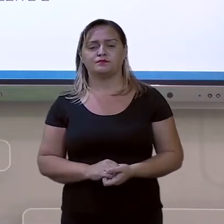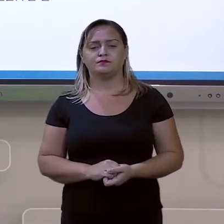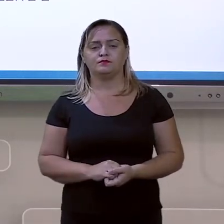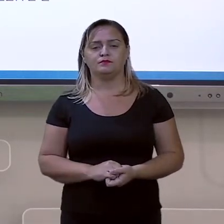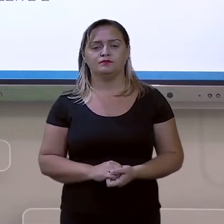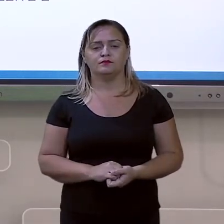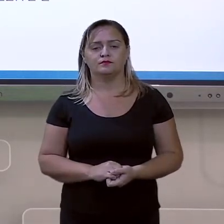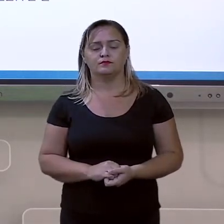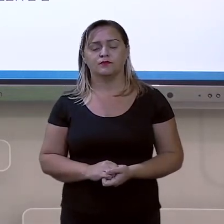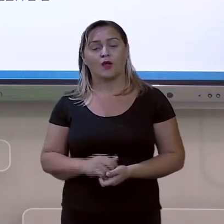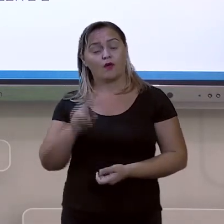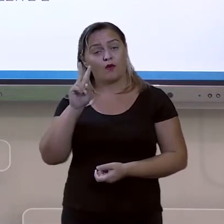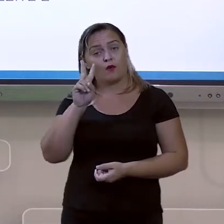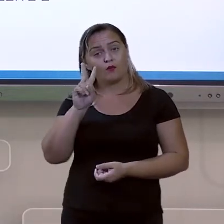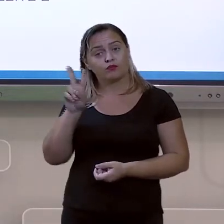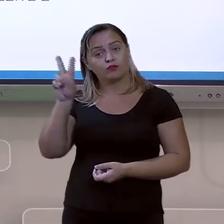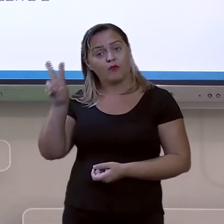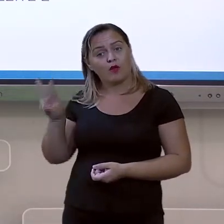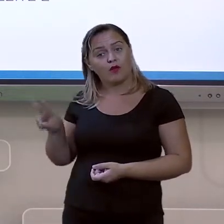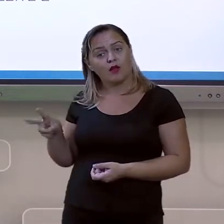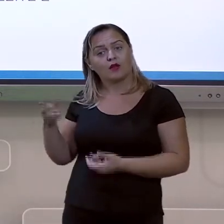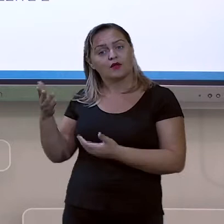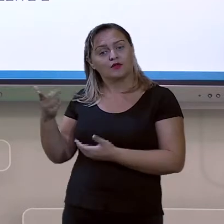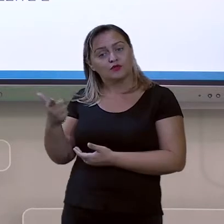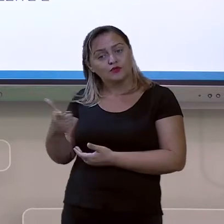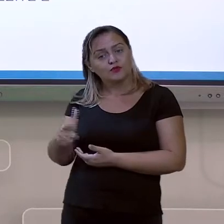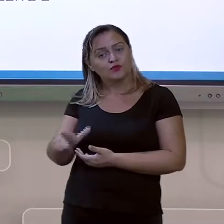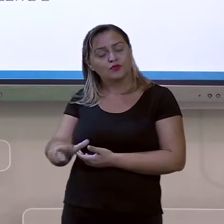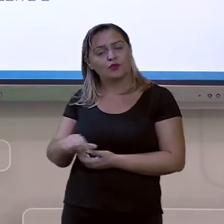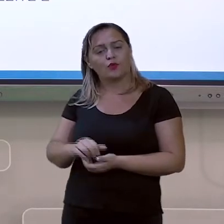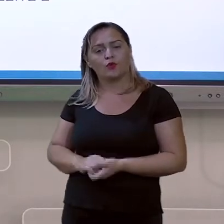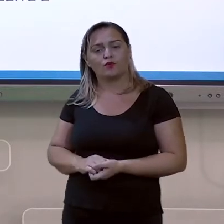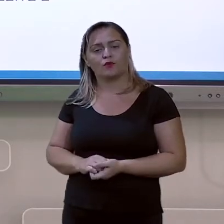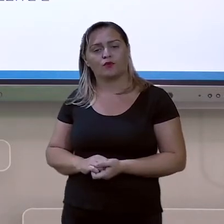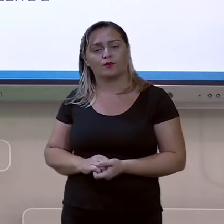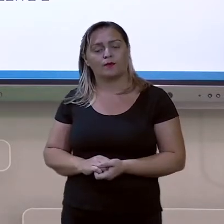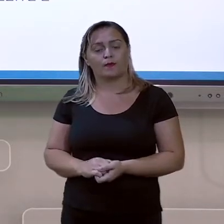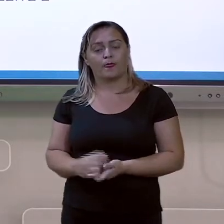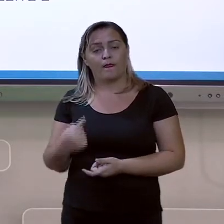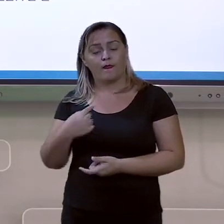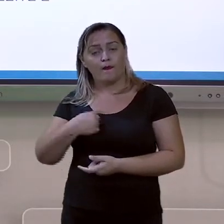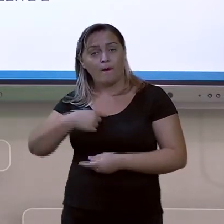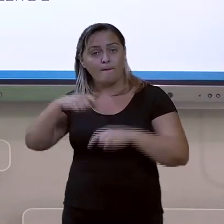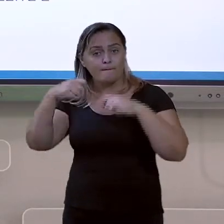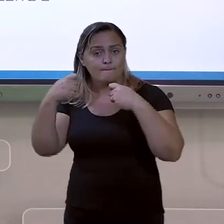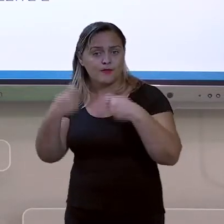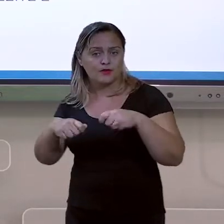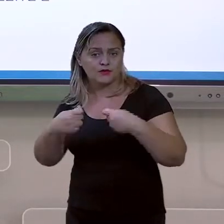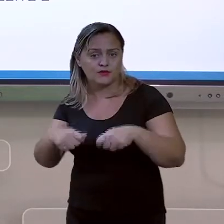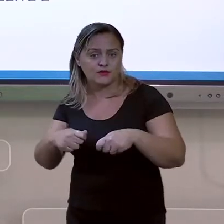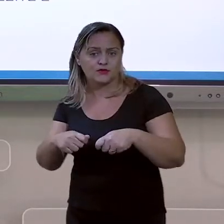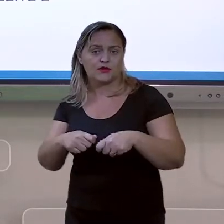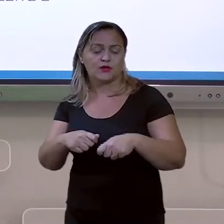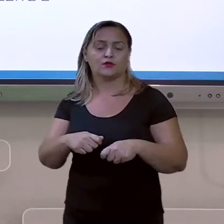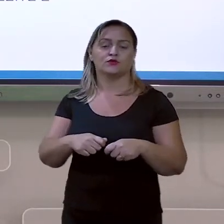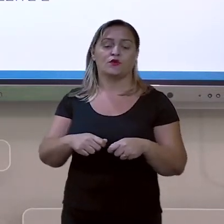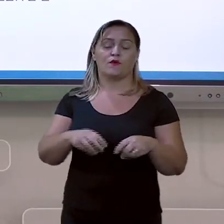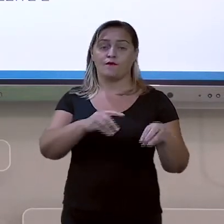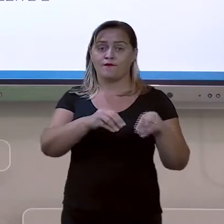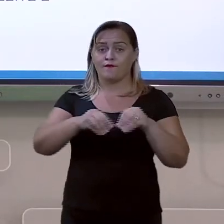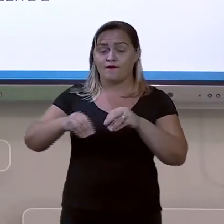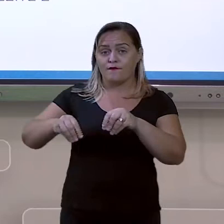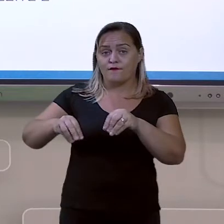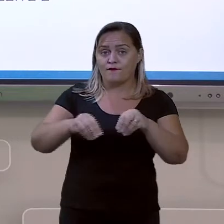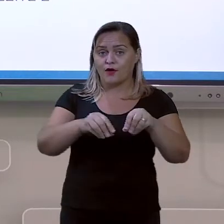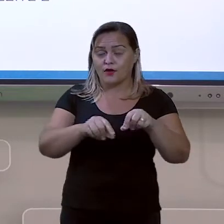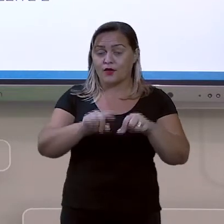ler novamente para que possamos perceber a pausa da vírgula? Vou precisar de farinha,